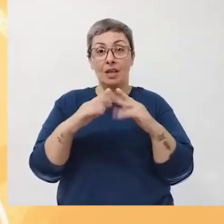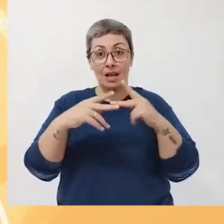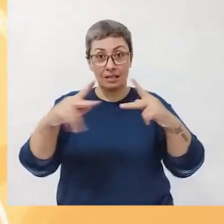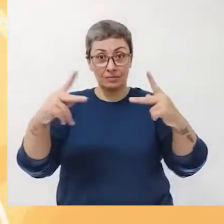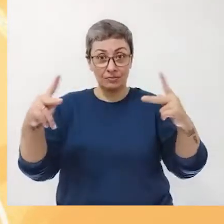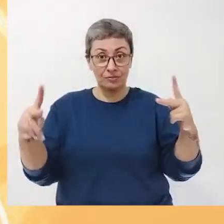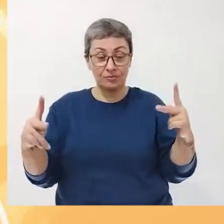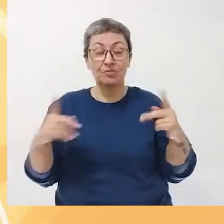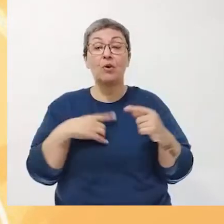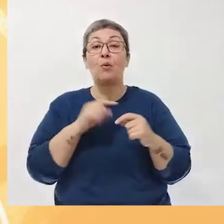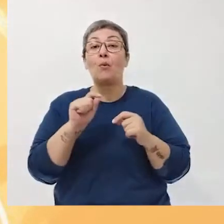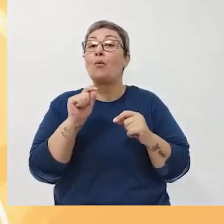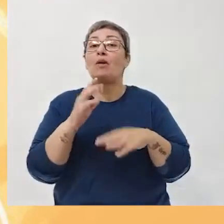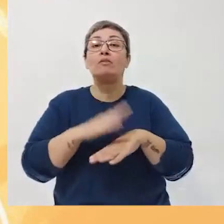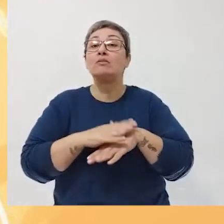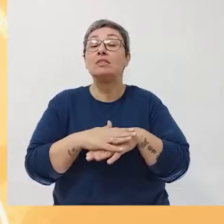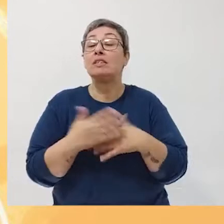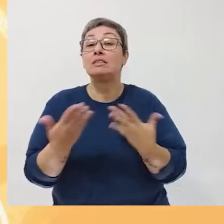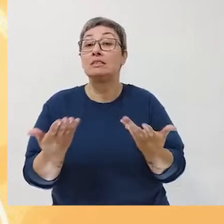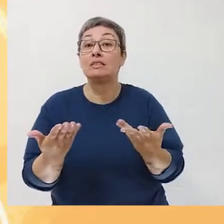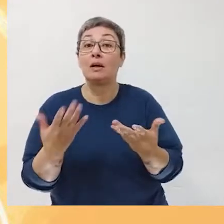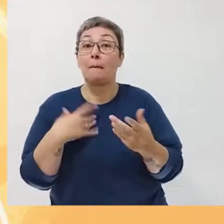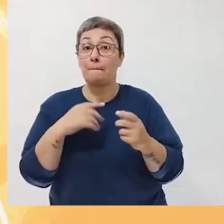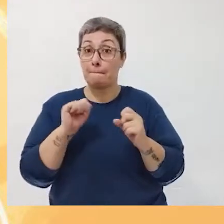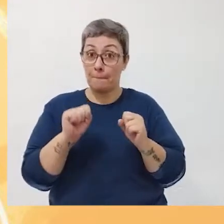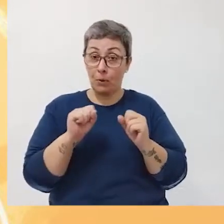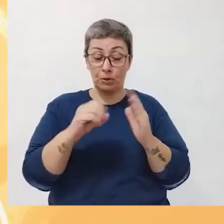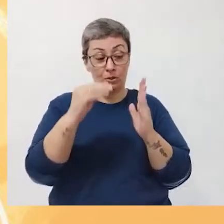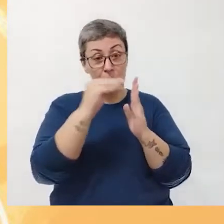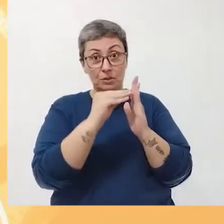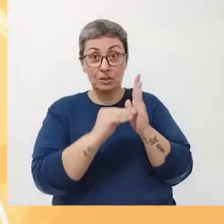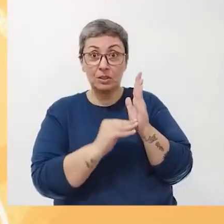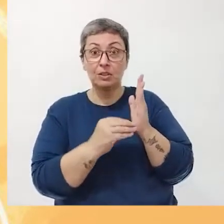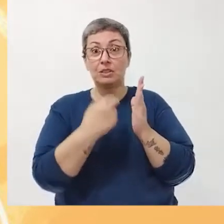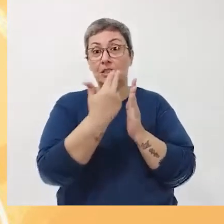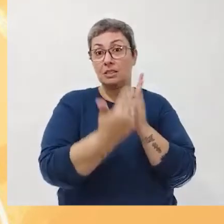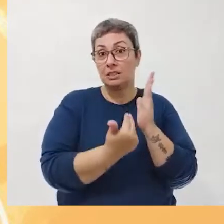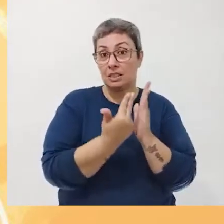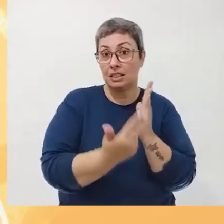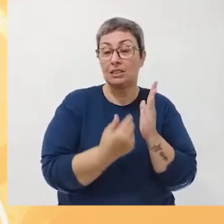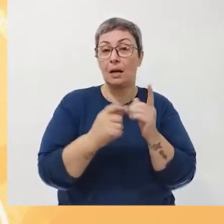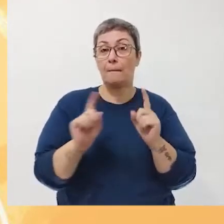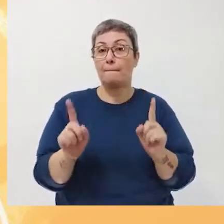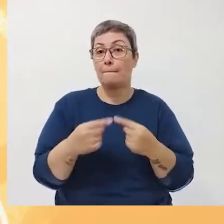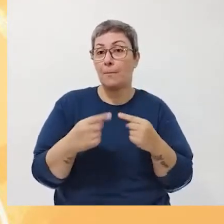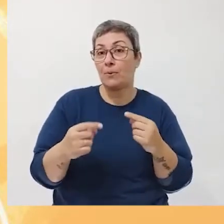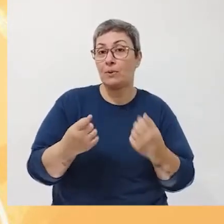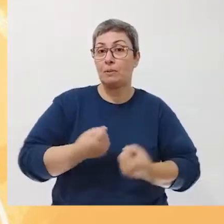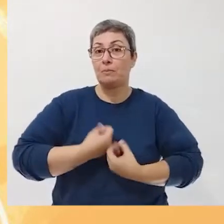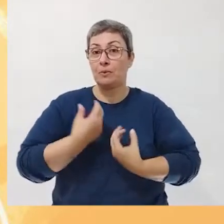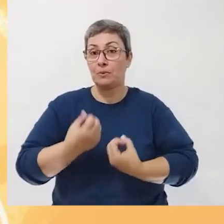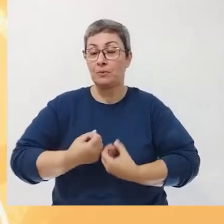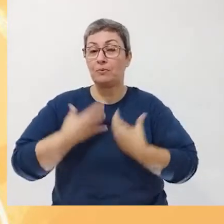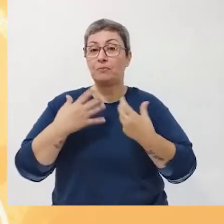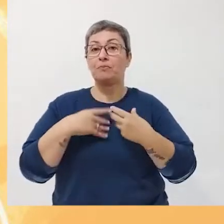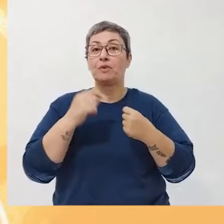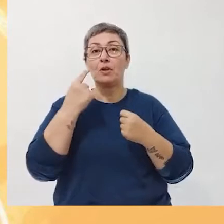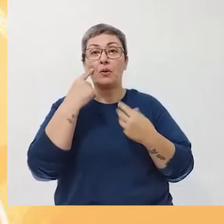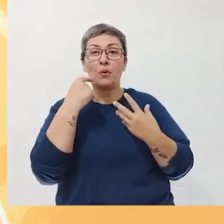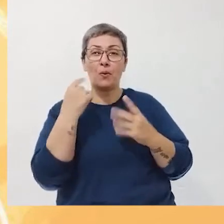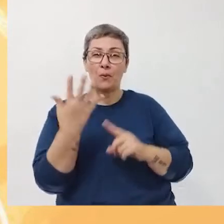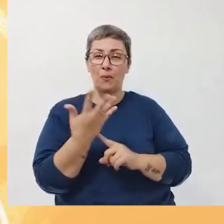de vocês. O que vocês fazem, né? Você pode registrar em forma de desenho, música, poesia.